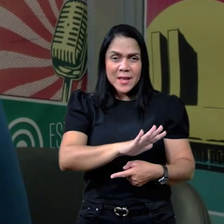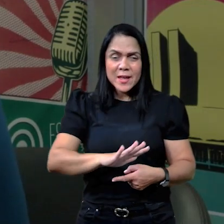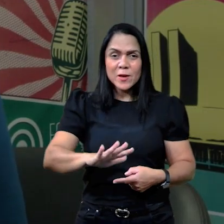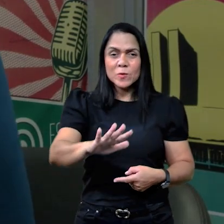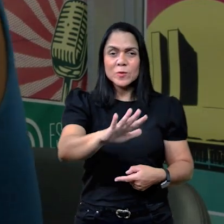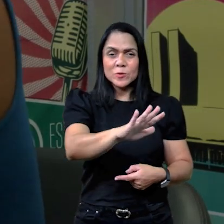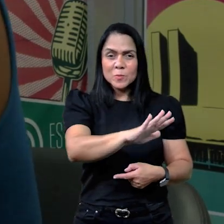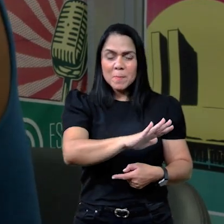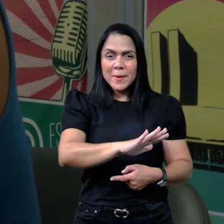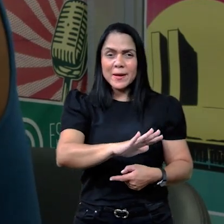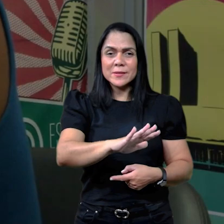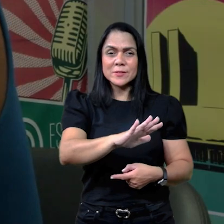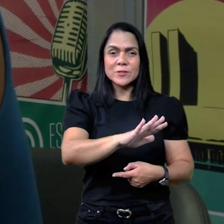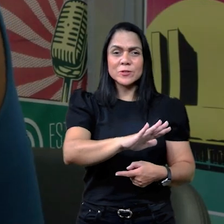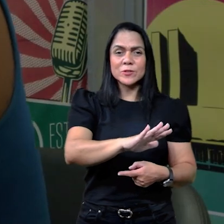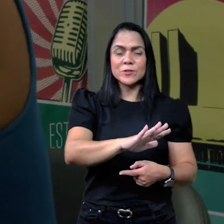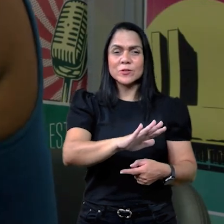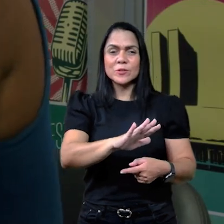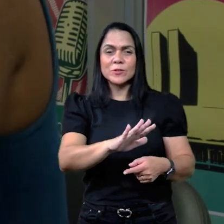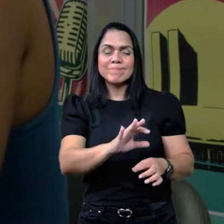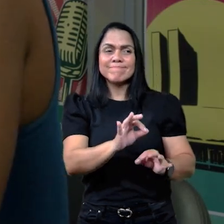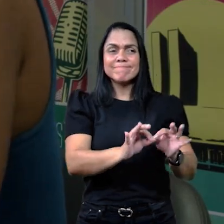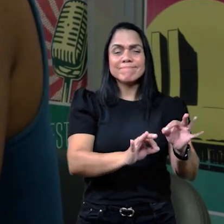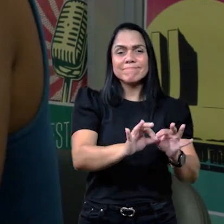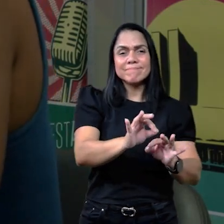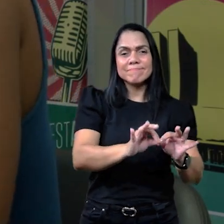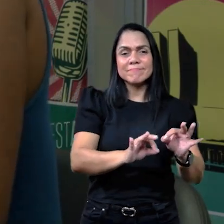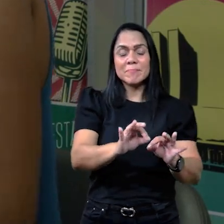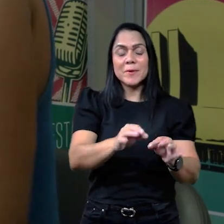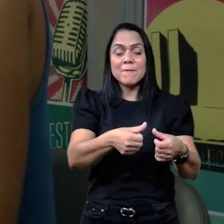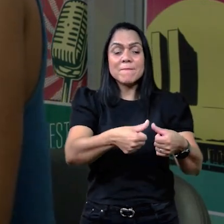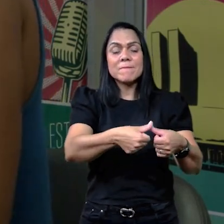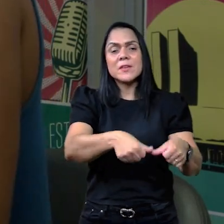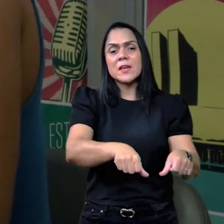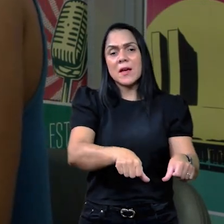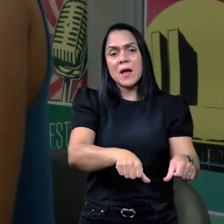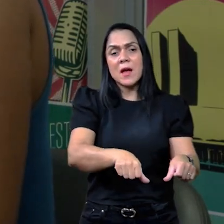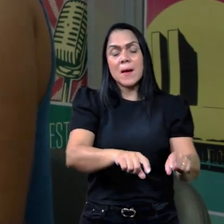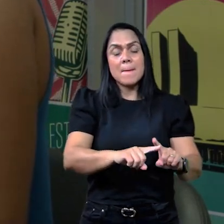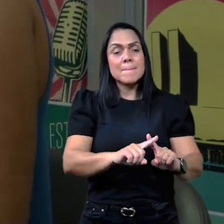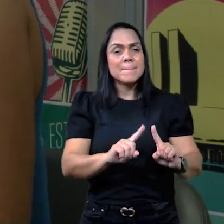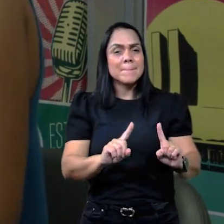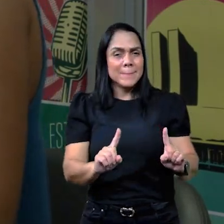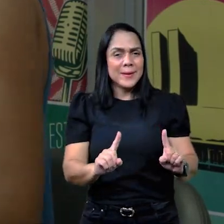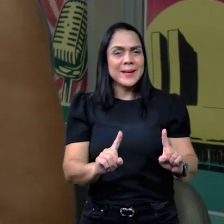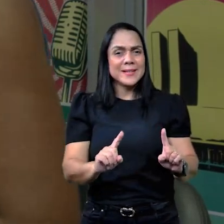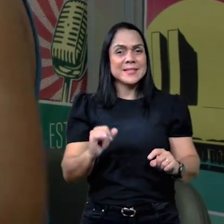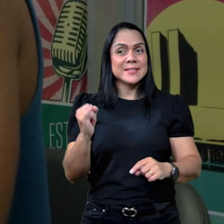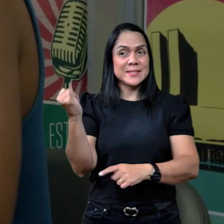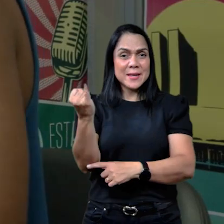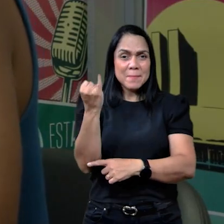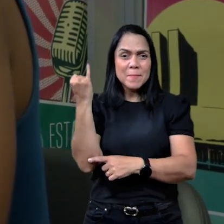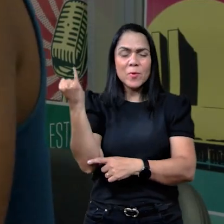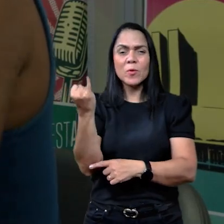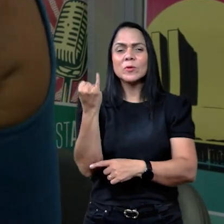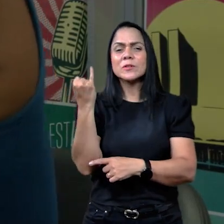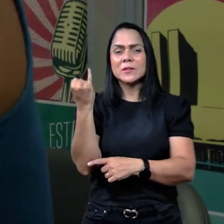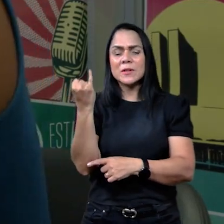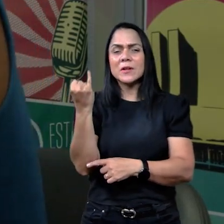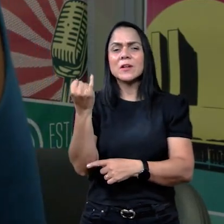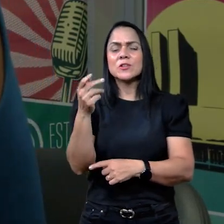são espaços que inicialmente não foram pensados e ajeitados para que a gente estivesse lá dentro. Sim. Então, é importante que esse diálogo,